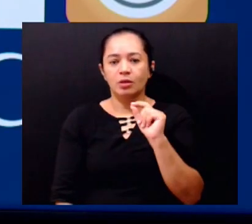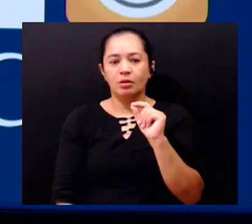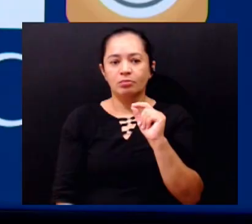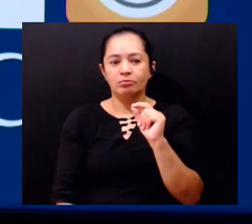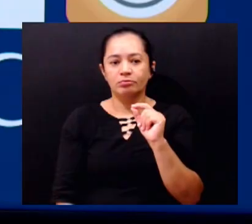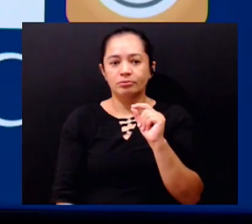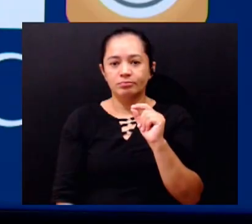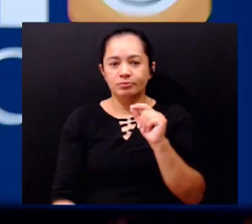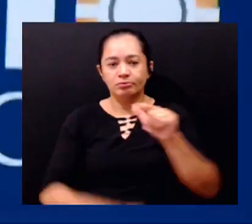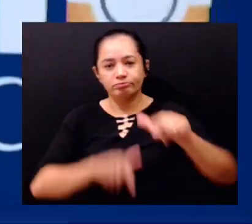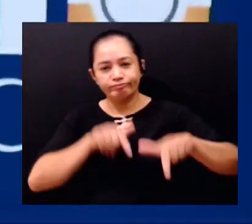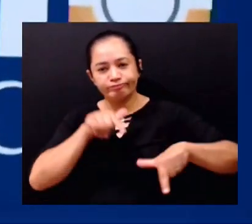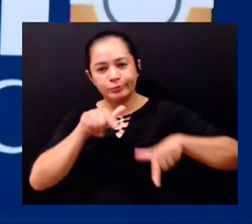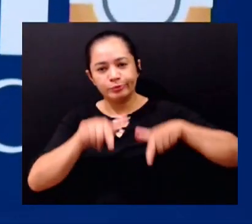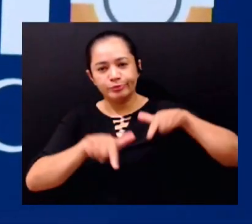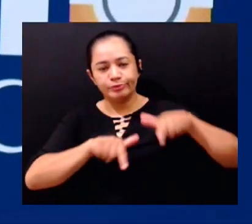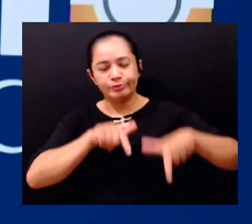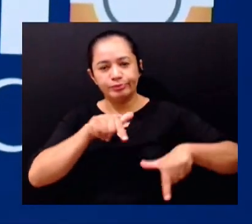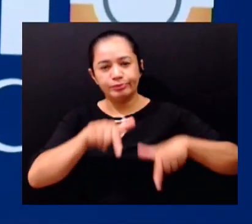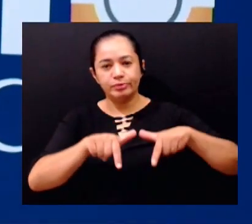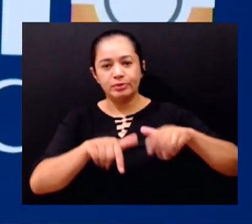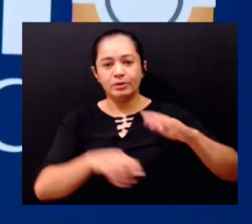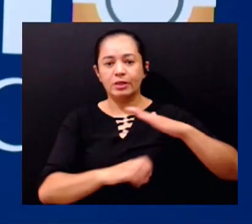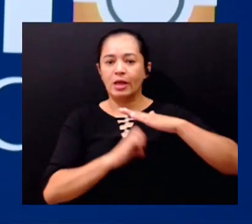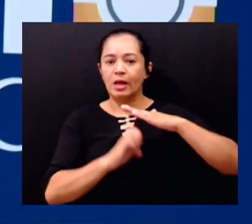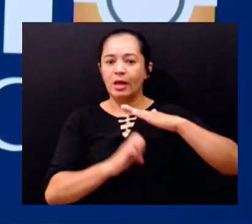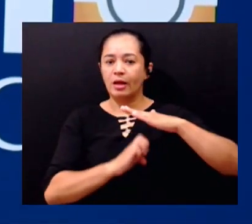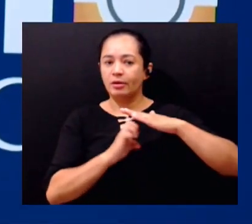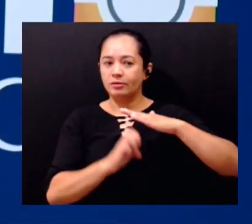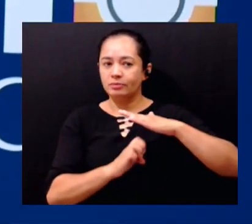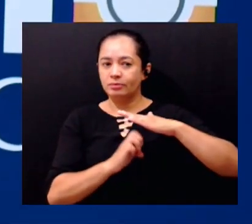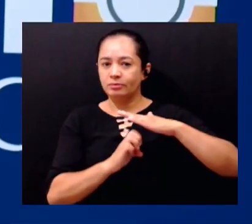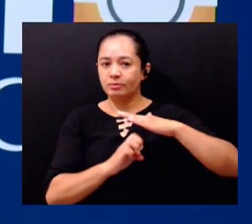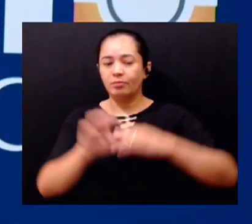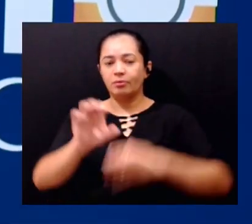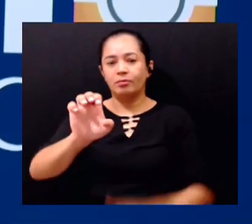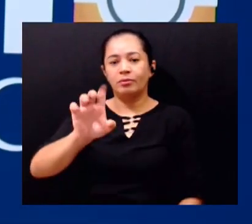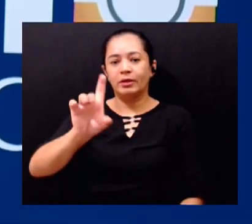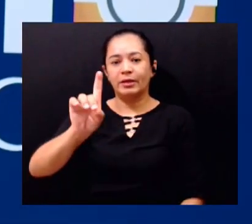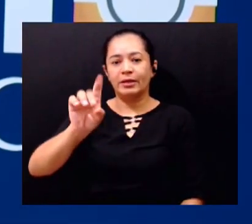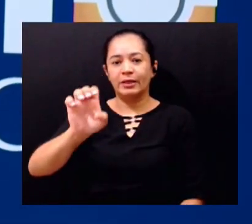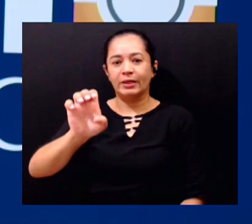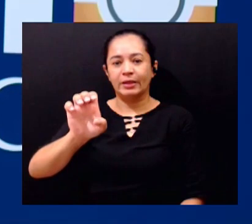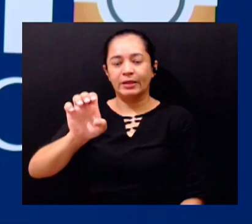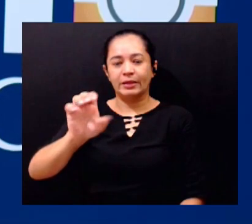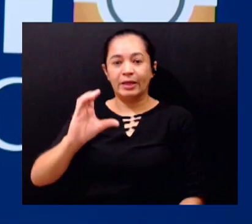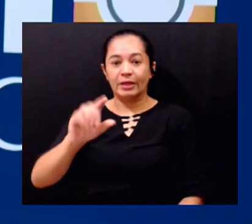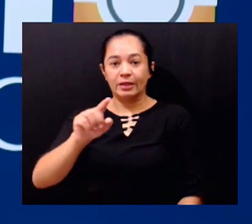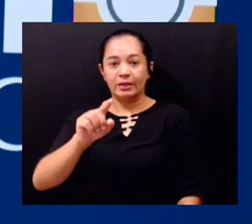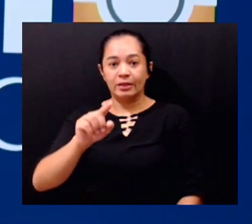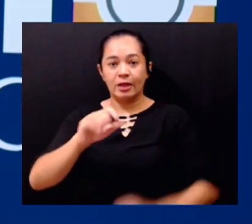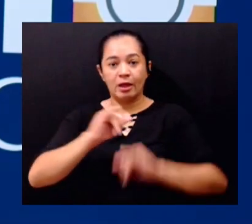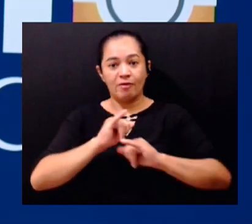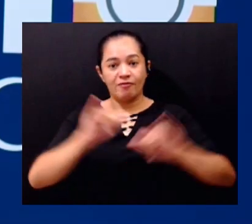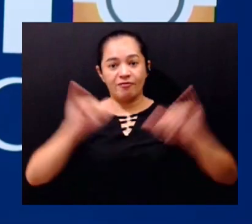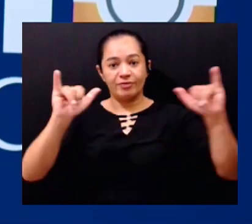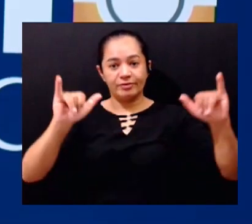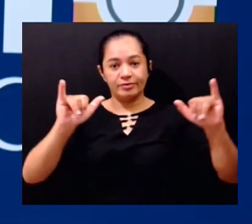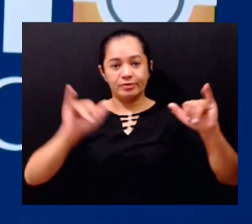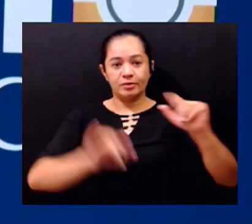a empresa municipal, a Indec, ela lembra a você que esses locais